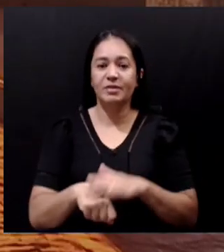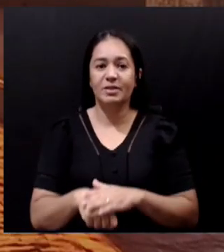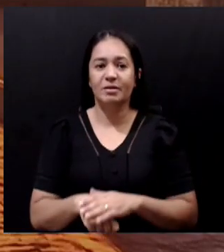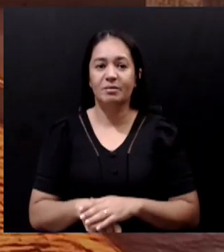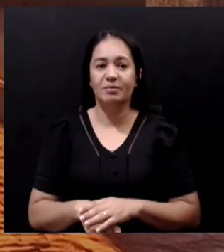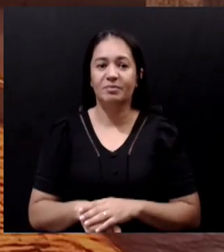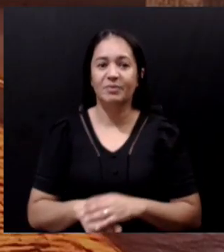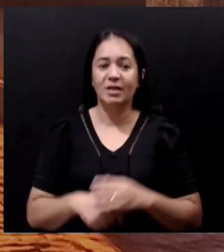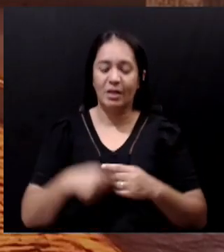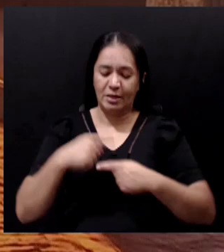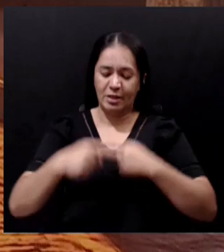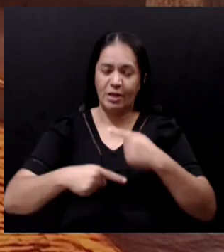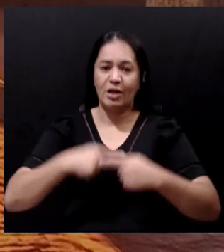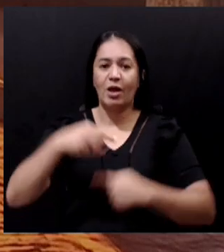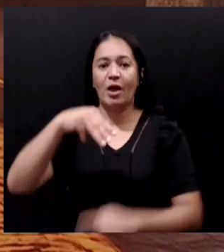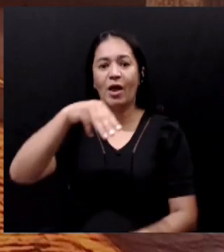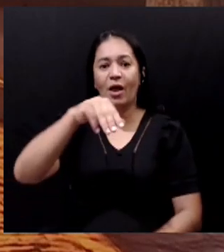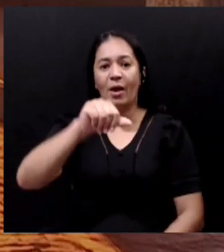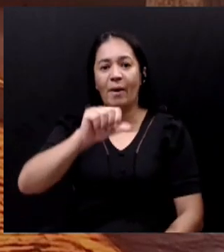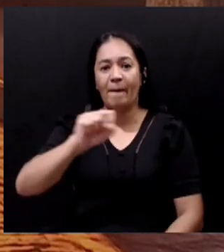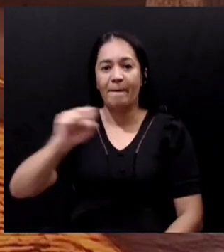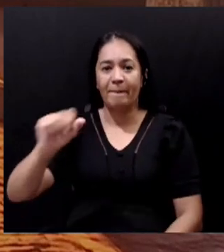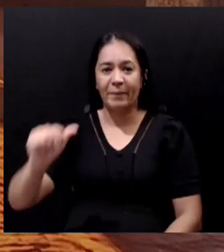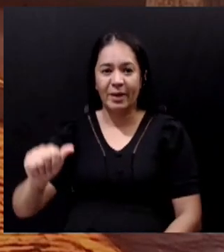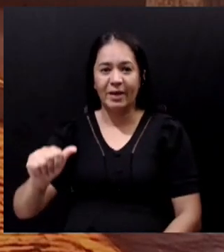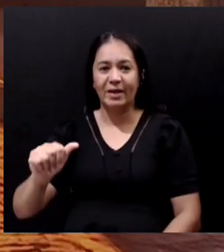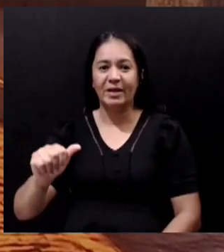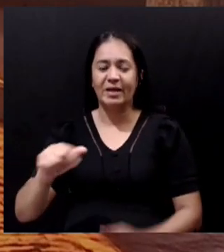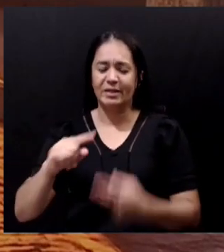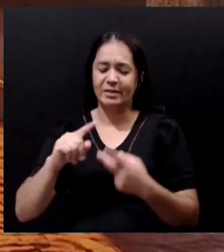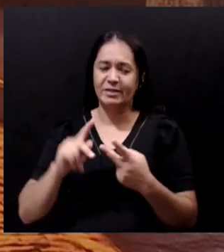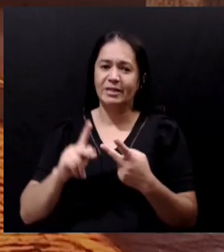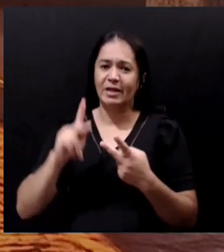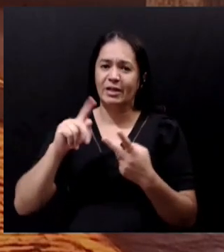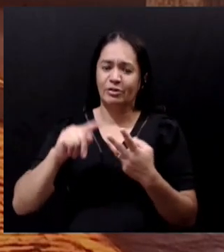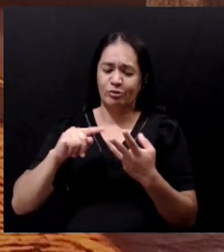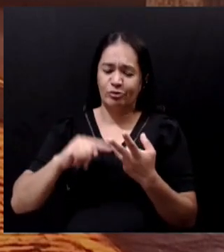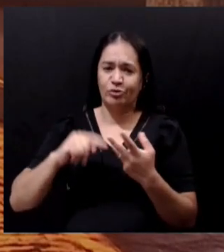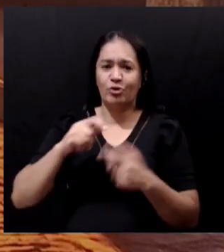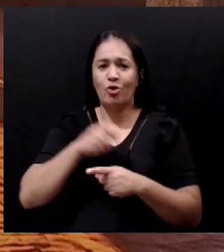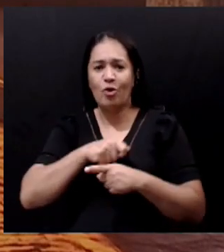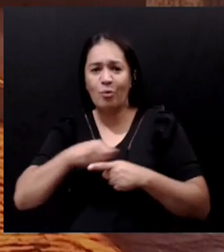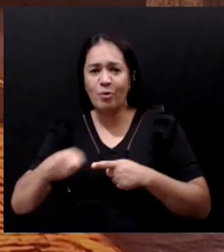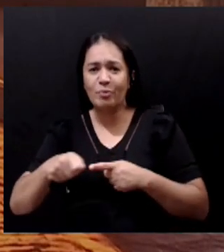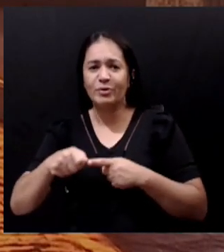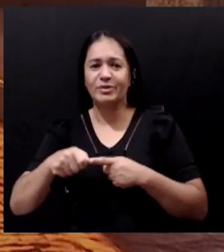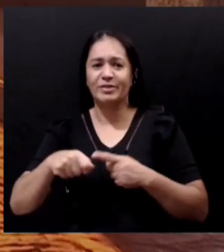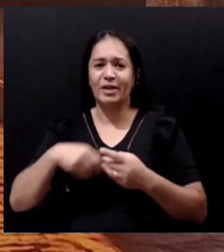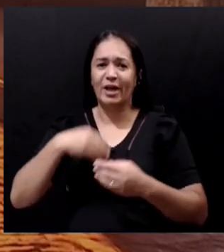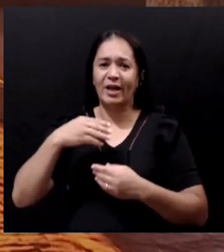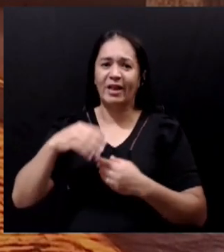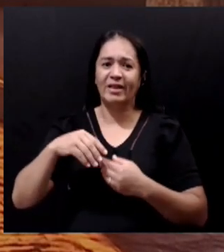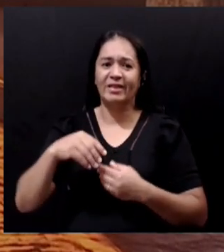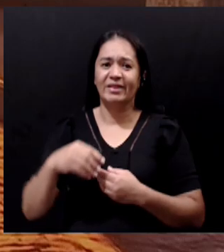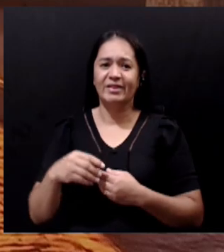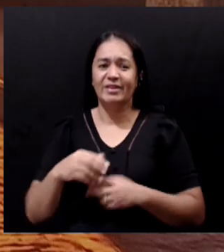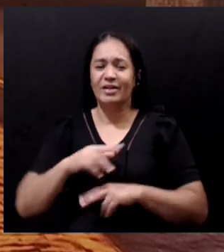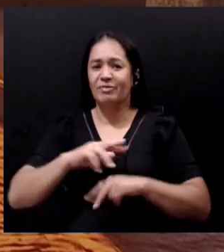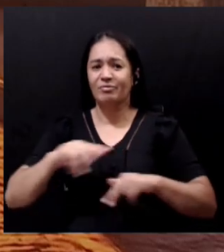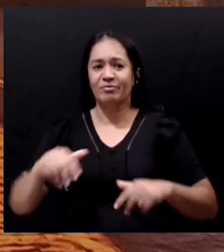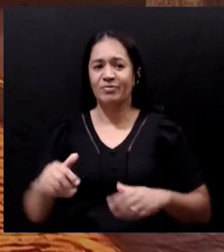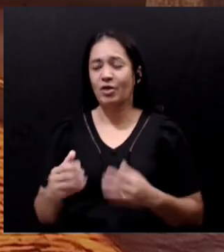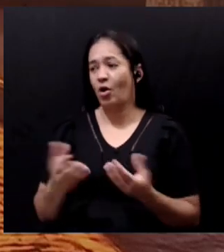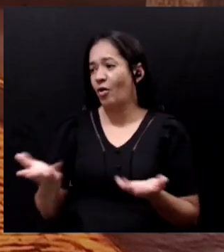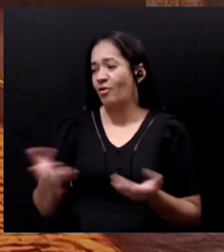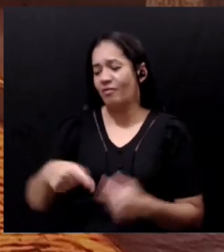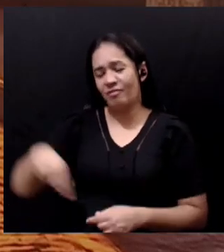massa de pastel para ele, ketchup, mostarda, maionese. E falei, ó, vai lá, dei